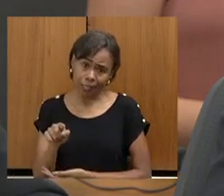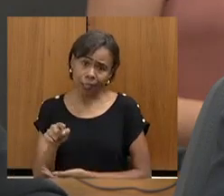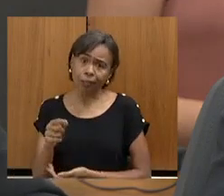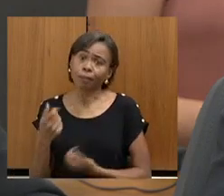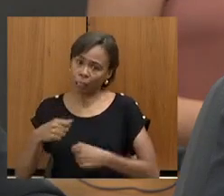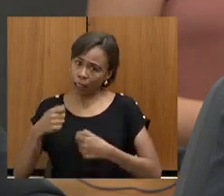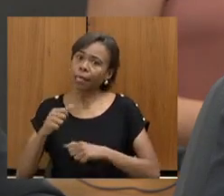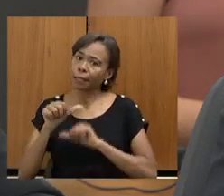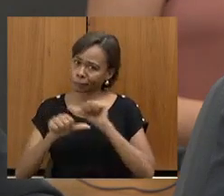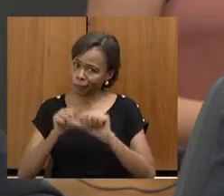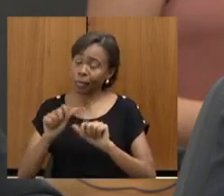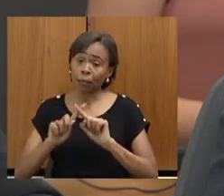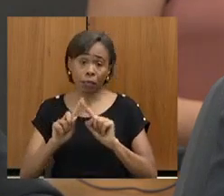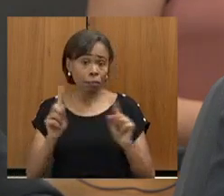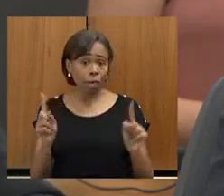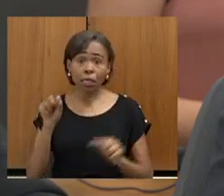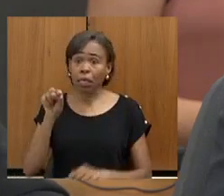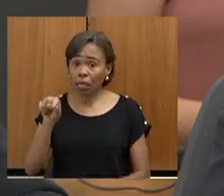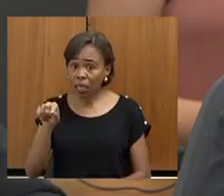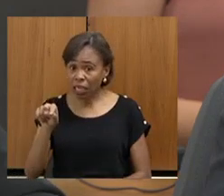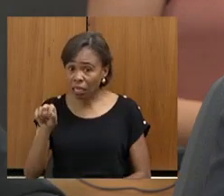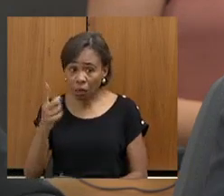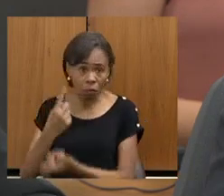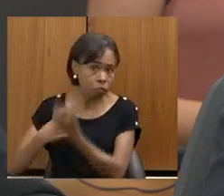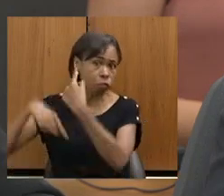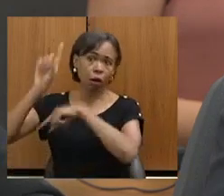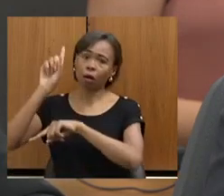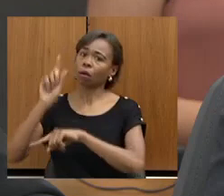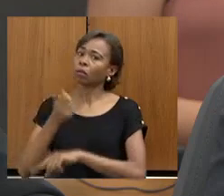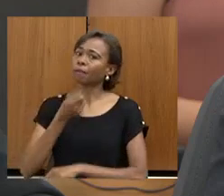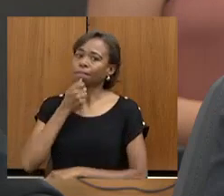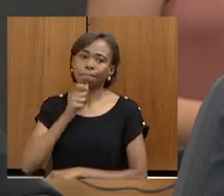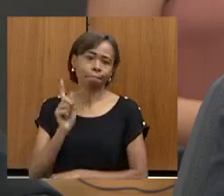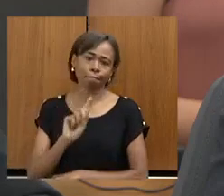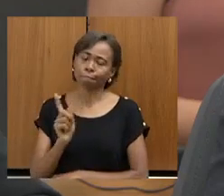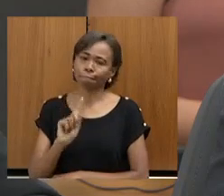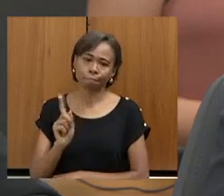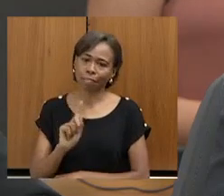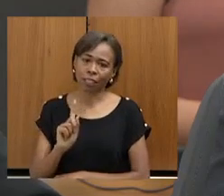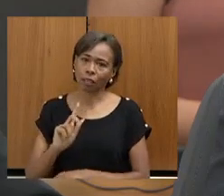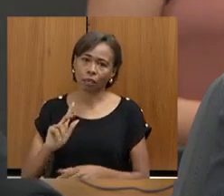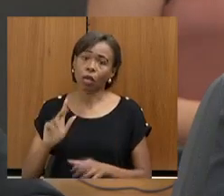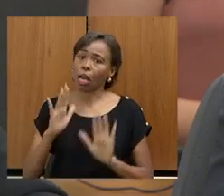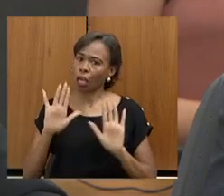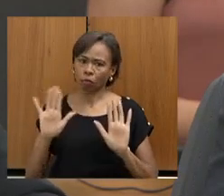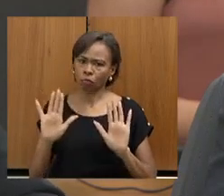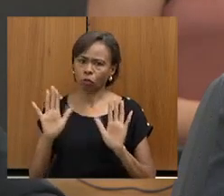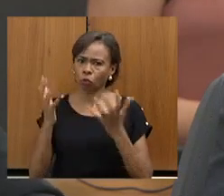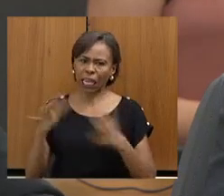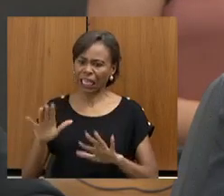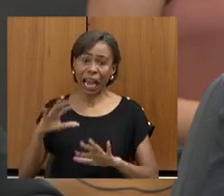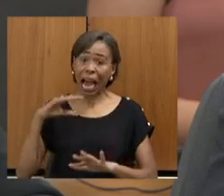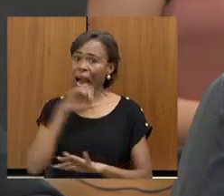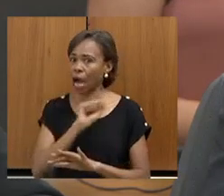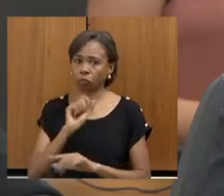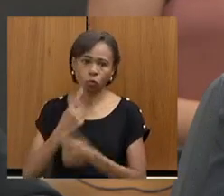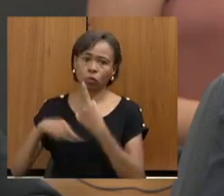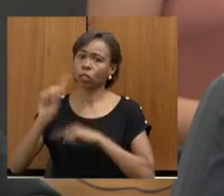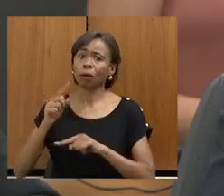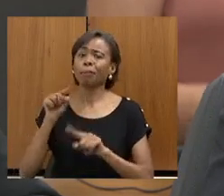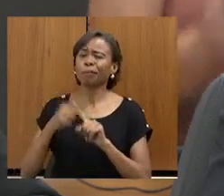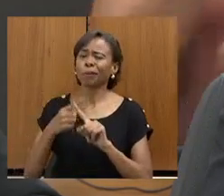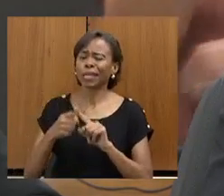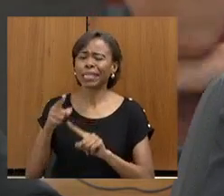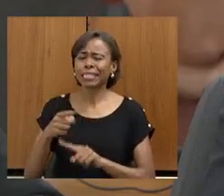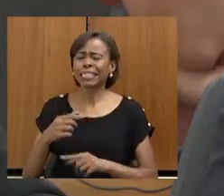digo, ele ainda não superou e nem tenho a pretensão que supere logo. A dor da perda do pai é